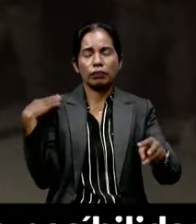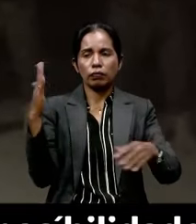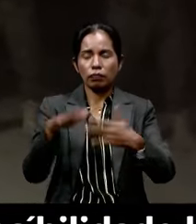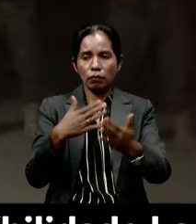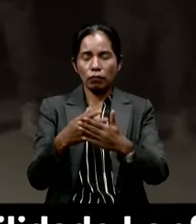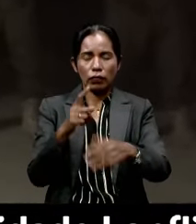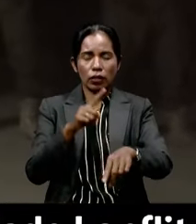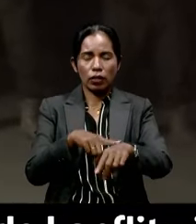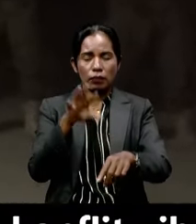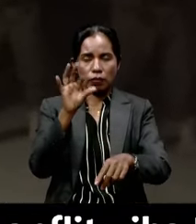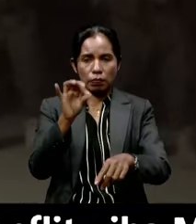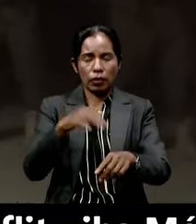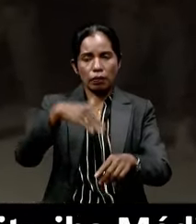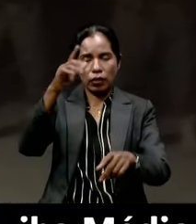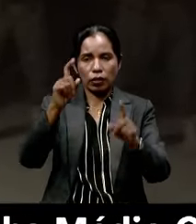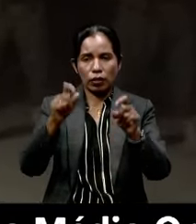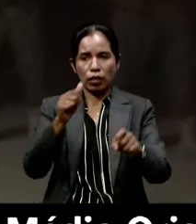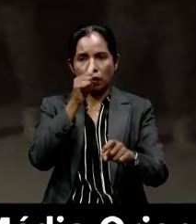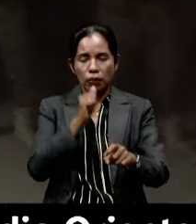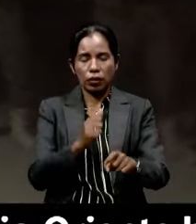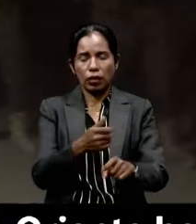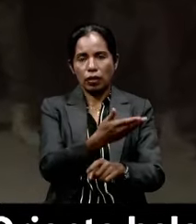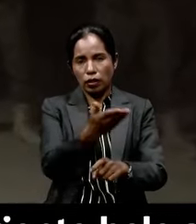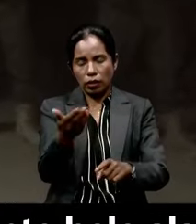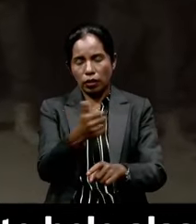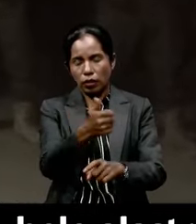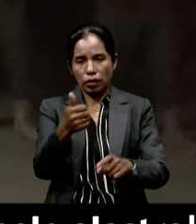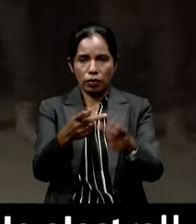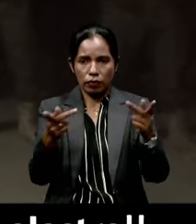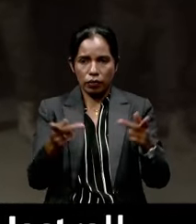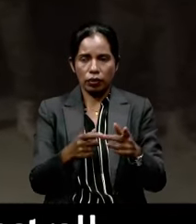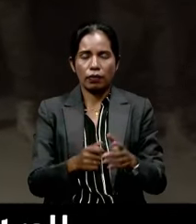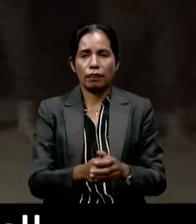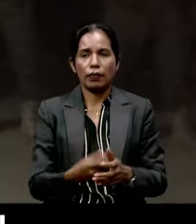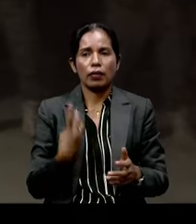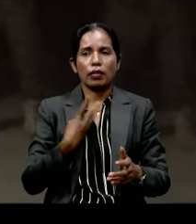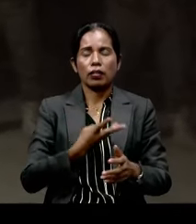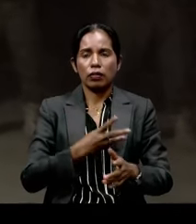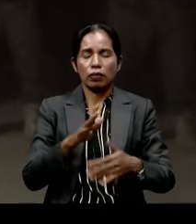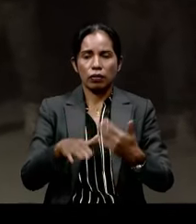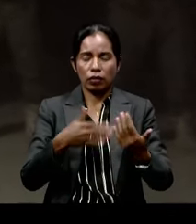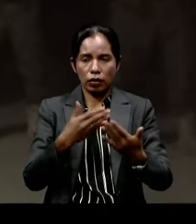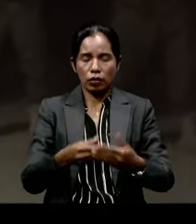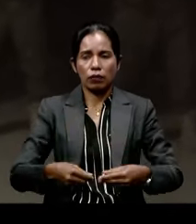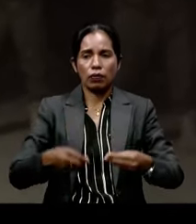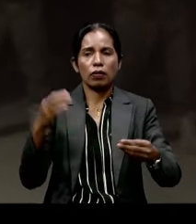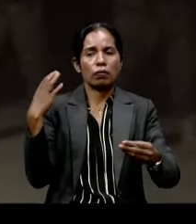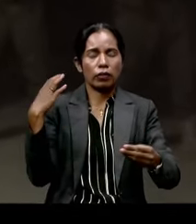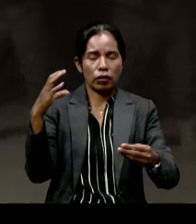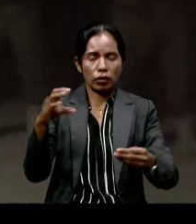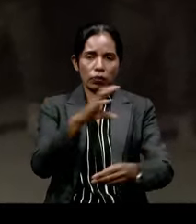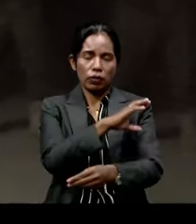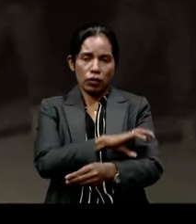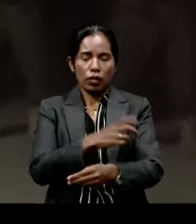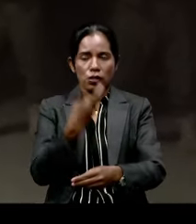horas tu xia valete non, tem que hakmate que ele deve nefate. A turnê, ita, com competência vai a segurança Sira para